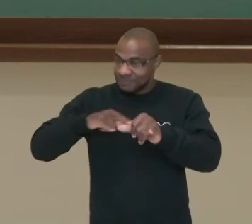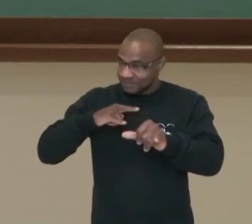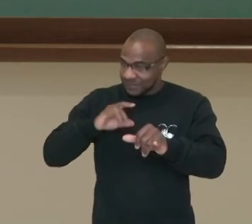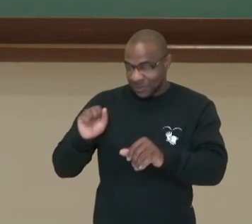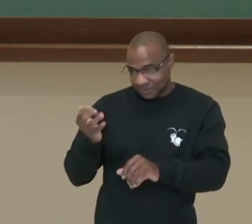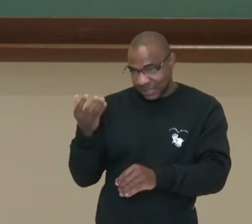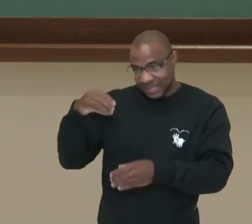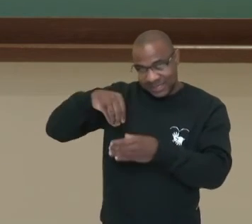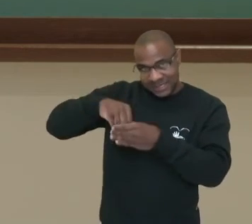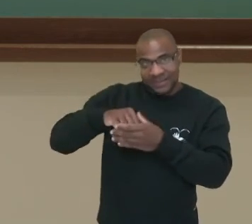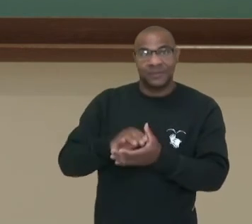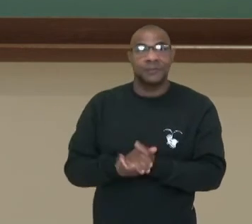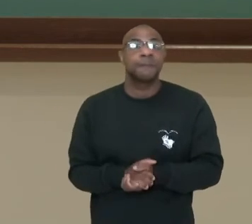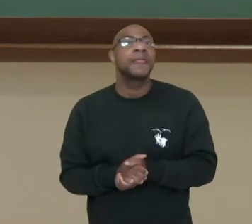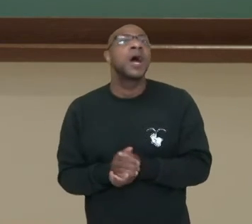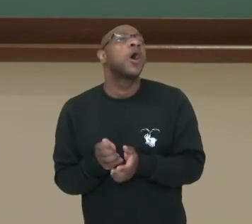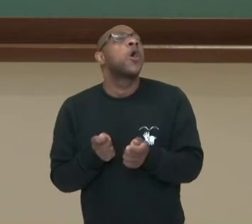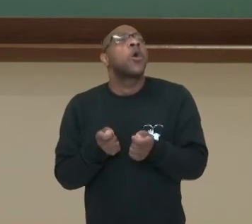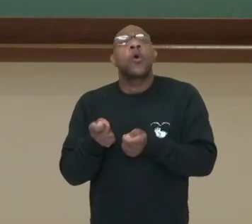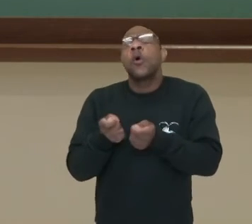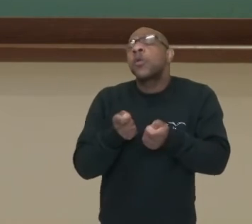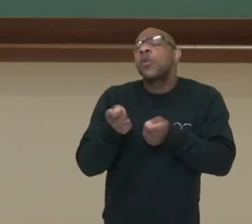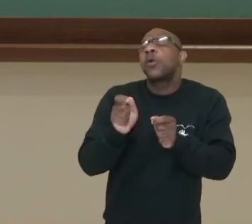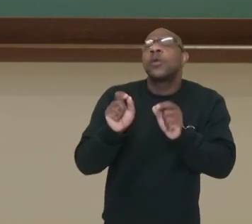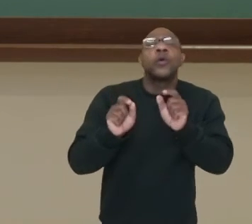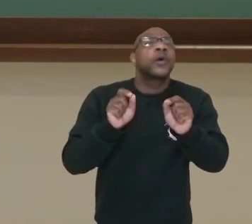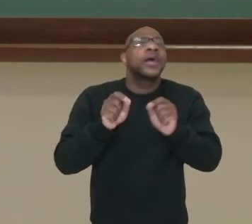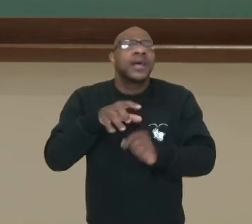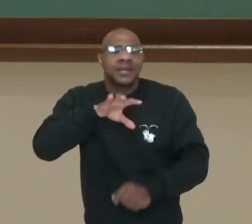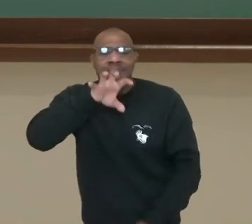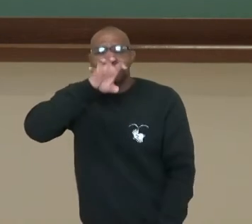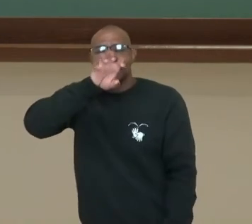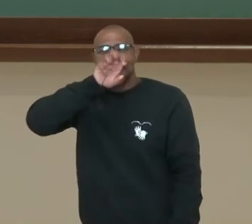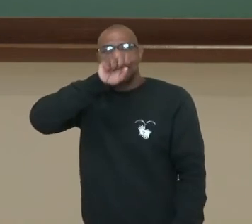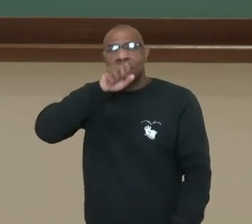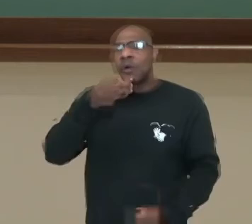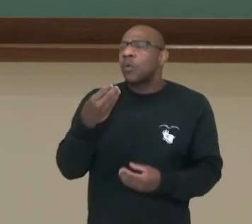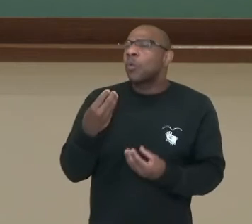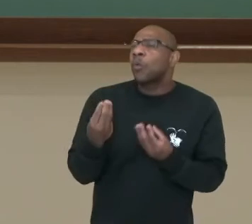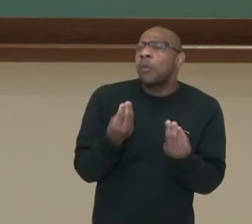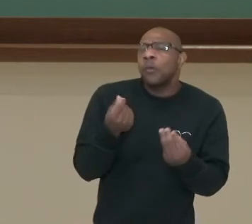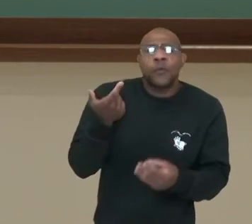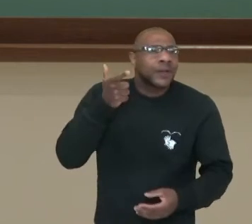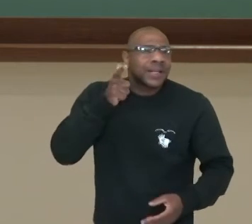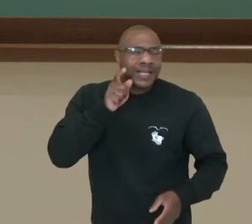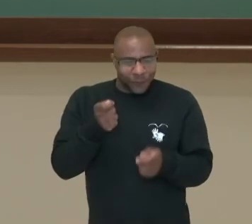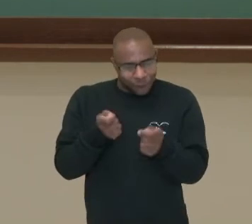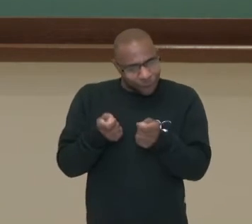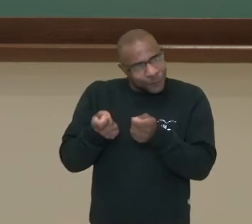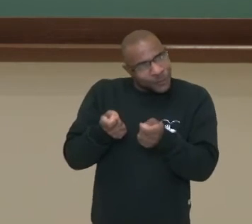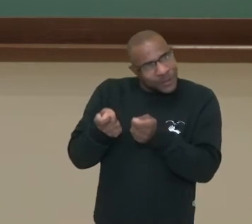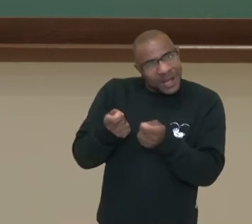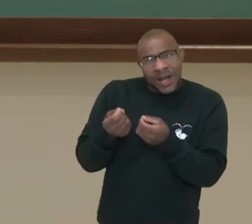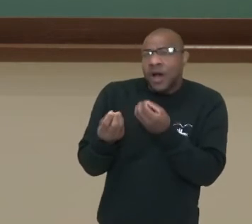Então, o controle da respiração, né? Como que a gente consegue controlar? Como é que eu sei que eu preciso